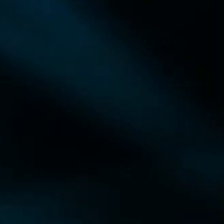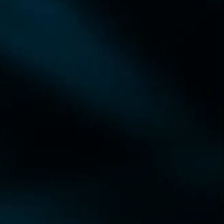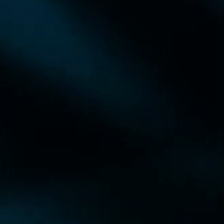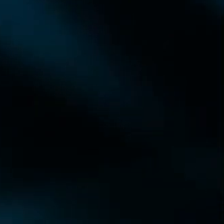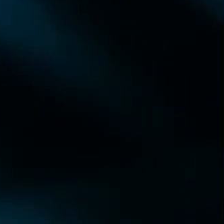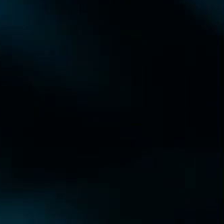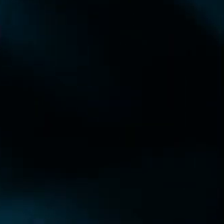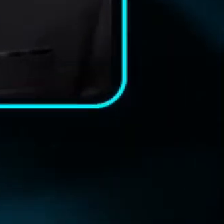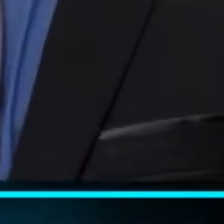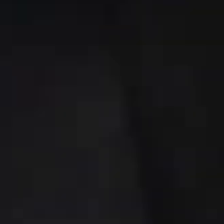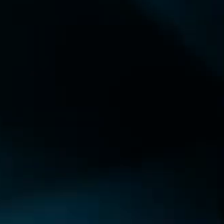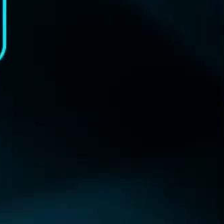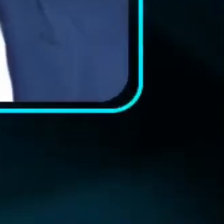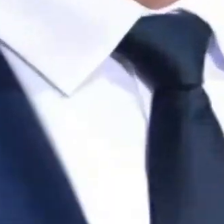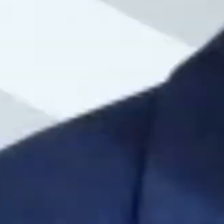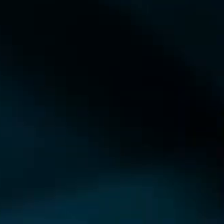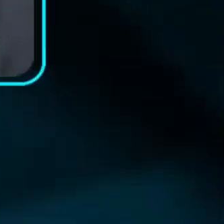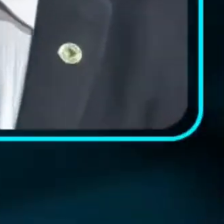trabalho.